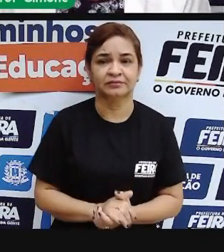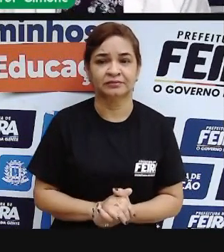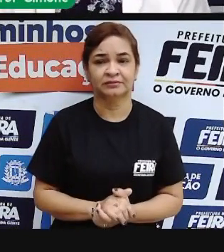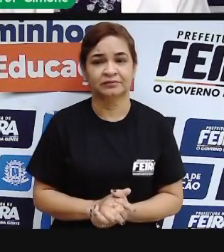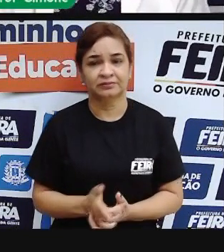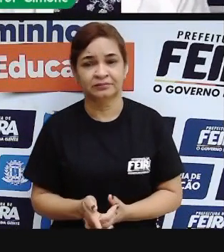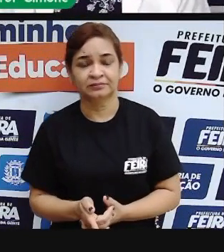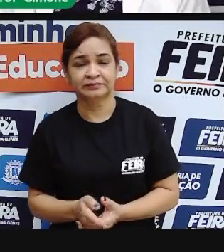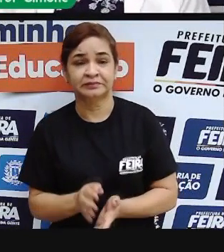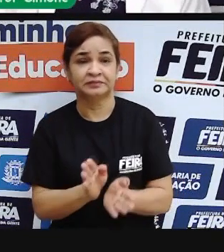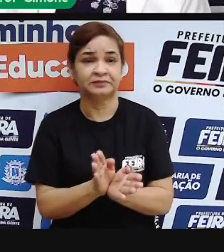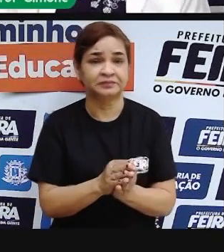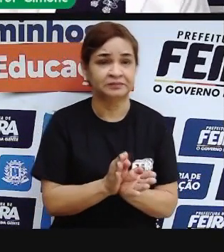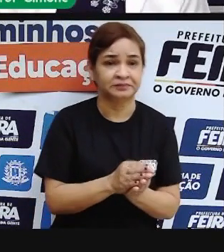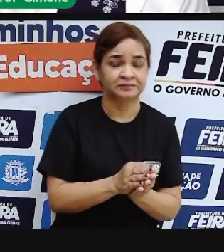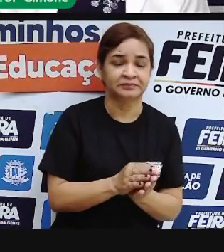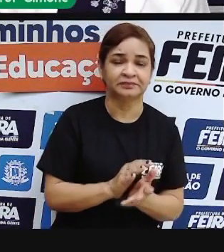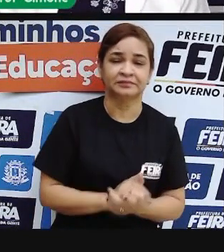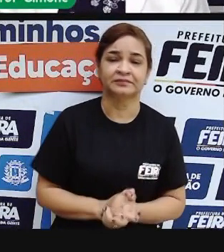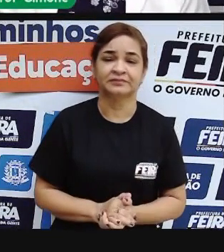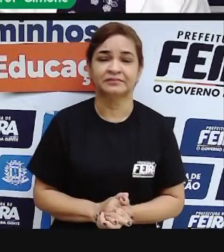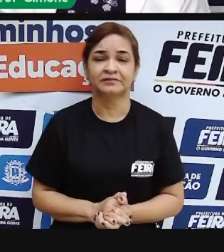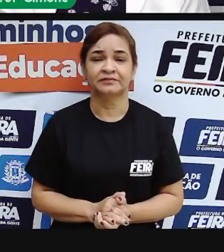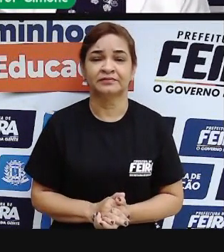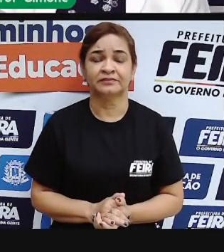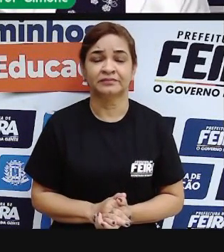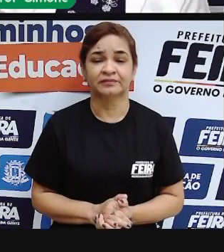não é nem do Brasil. Né?